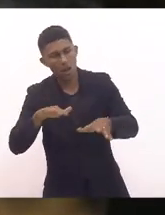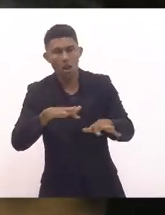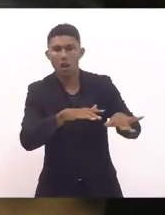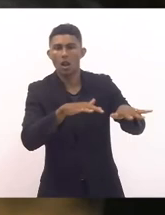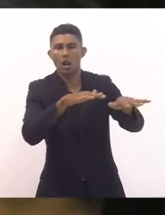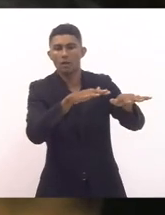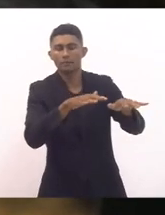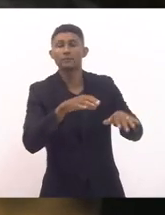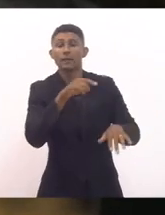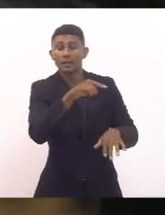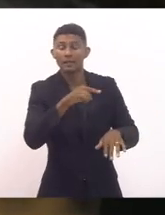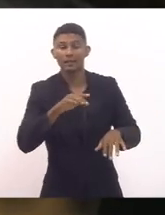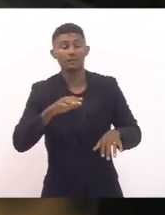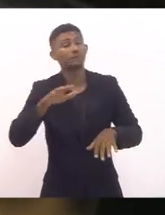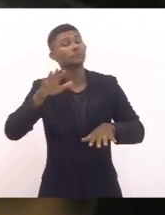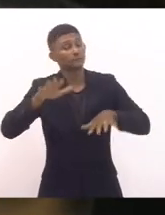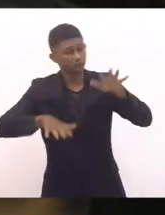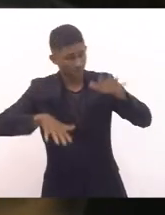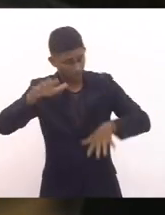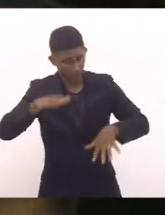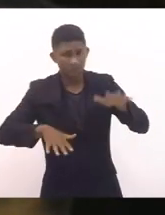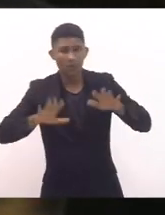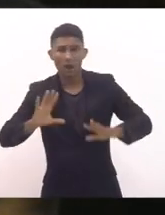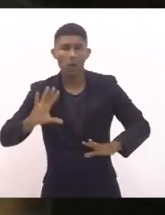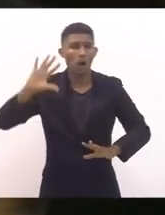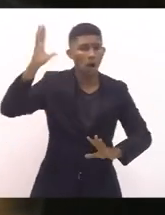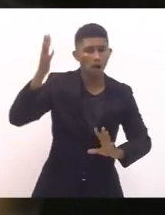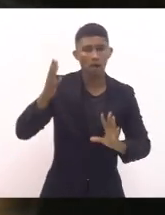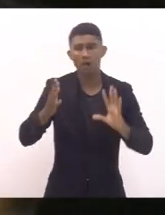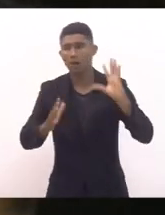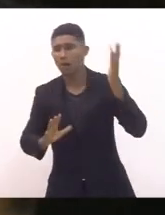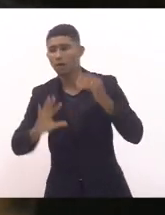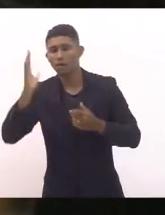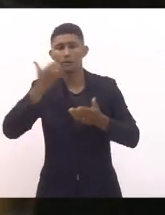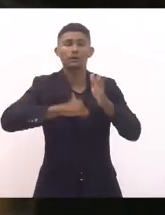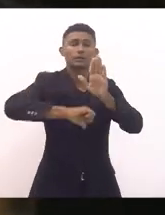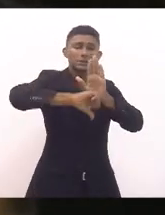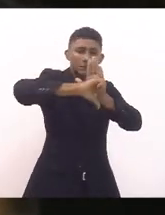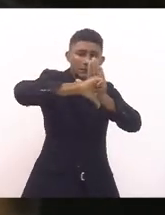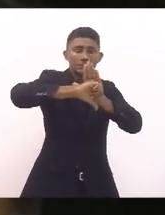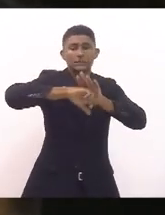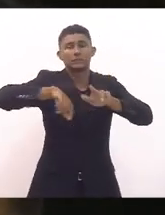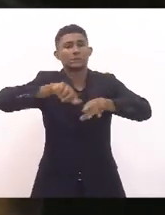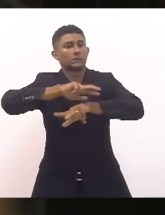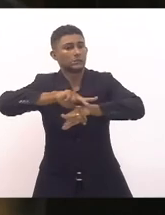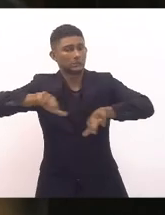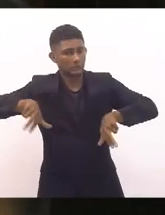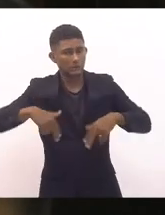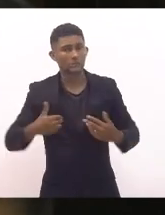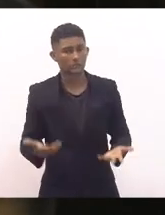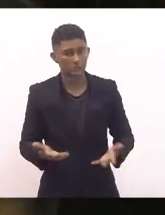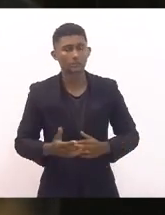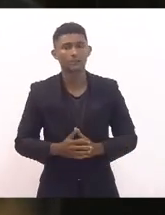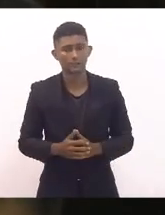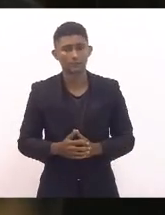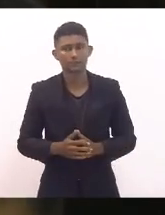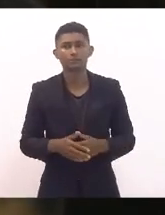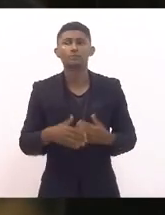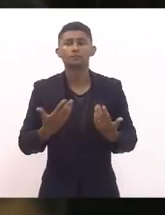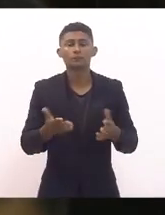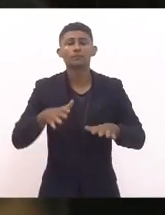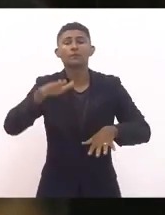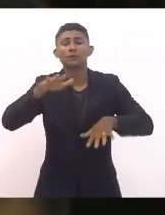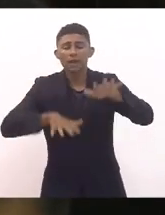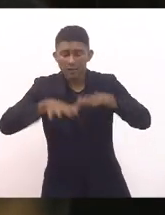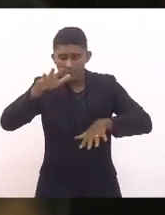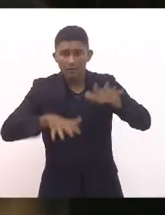diversas as ocorrências e crimes que lá são cometidos e que, muitas das vezes, deixa de se fazer